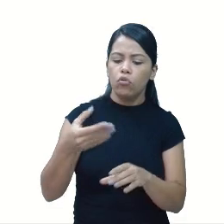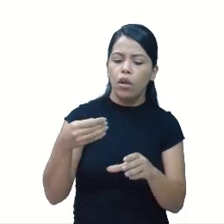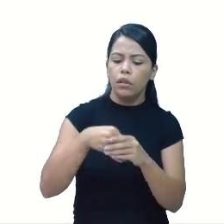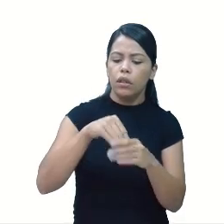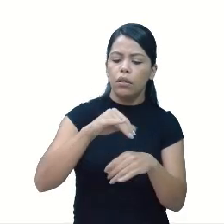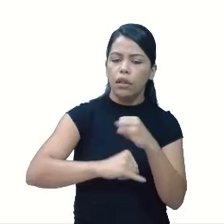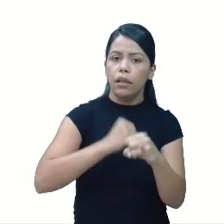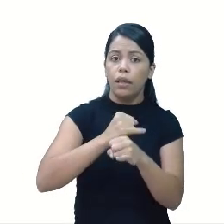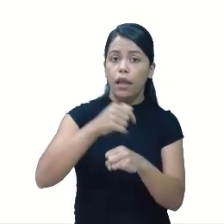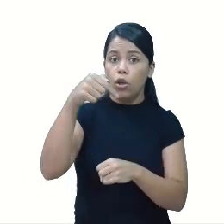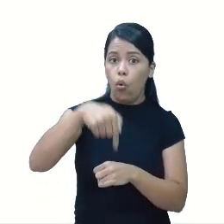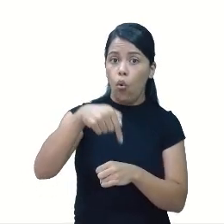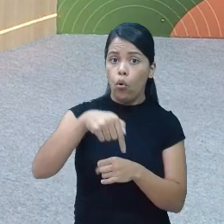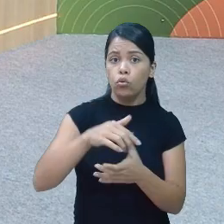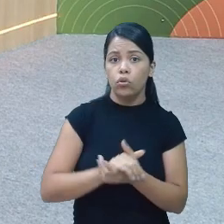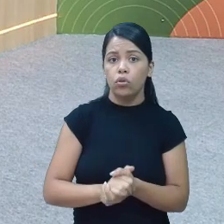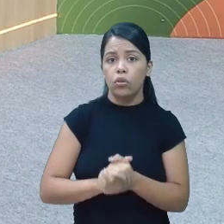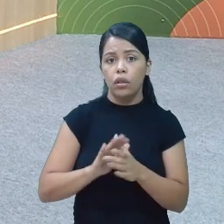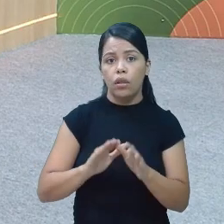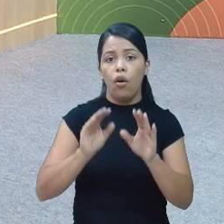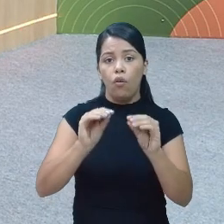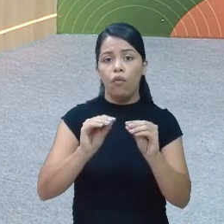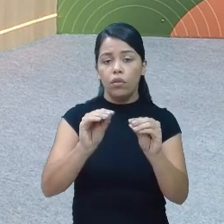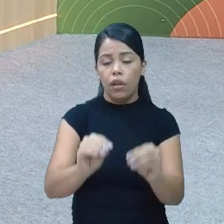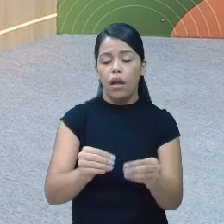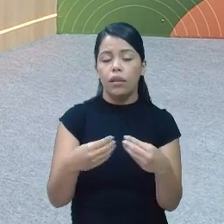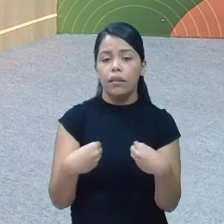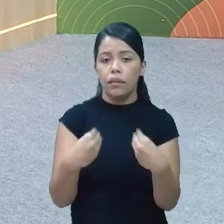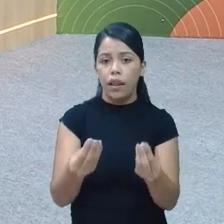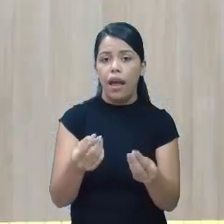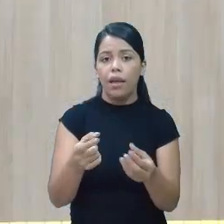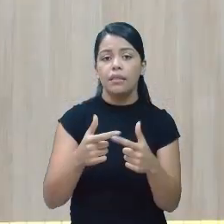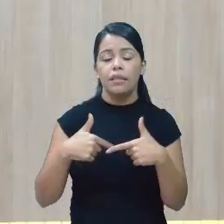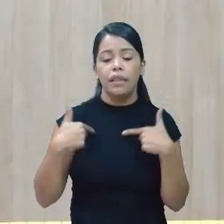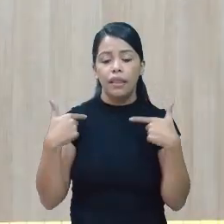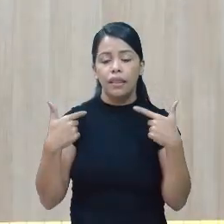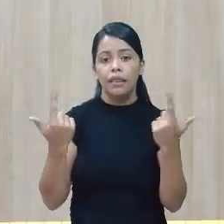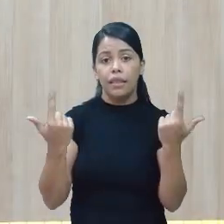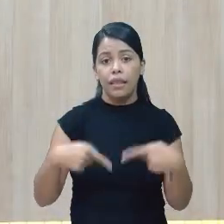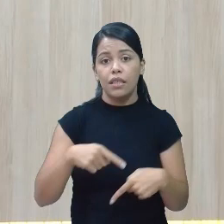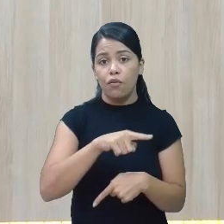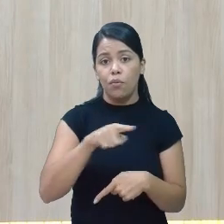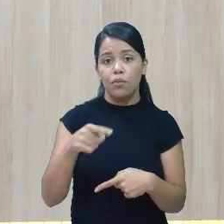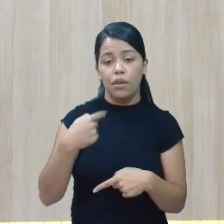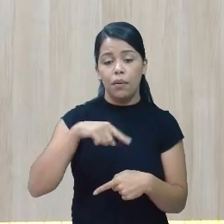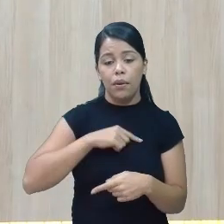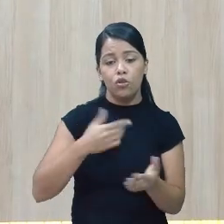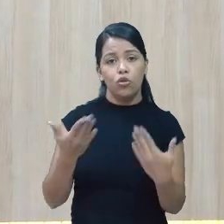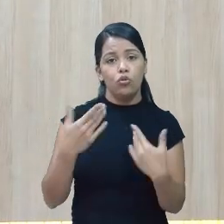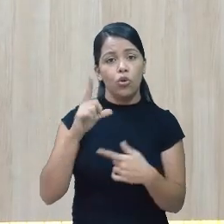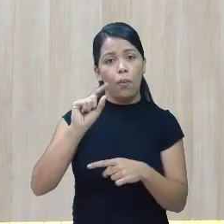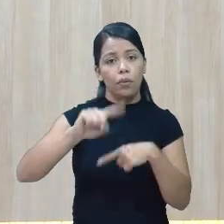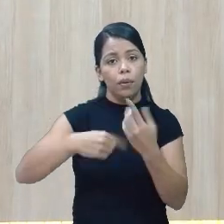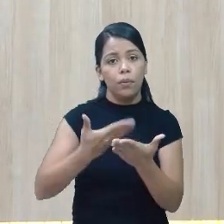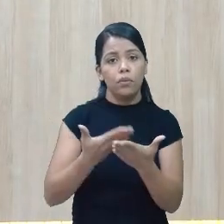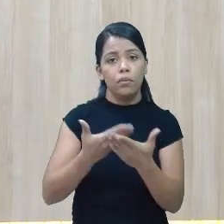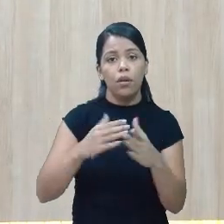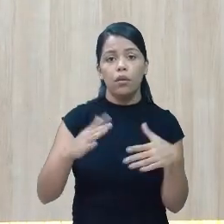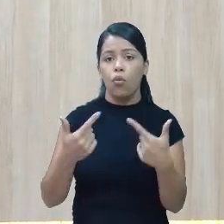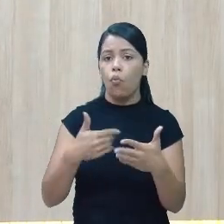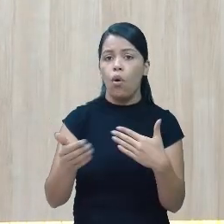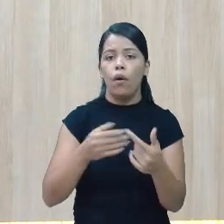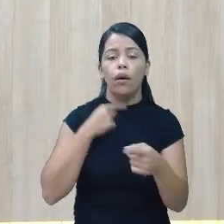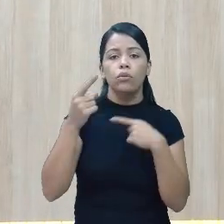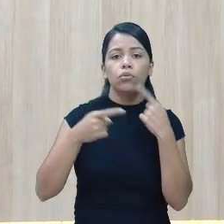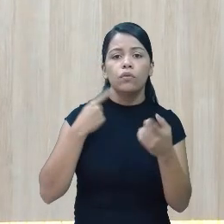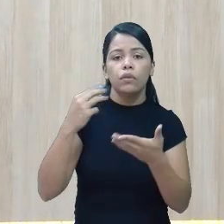internet hoje? Fica esse desafio para você, para a gente discutir um pouco na próxima aula, tá certo? Então, qualquer dúvida, escreve